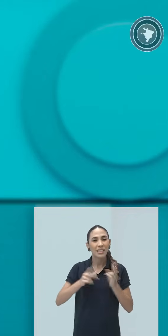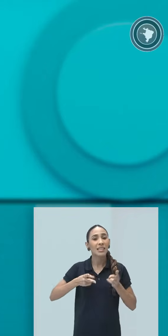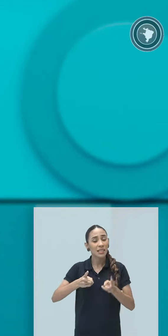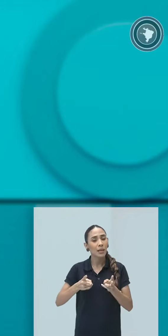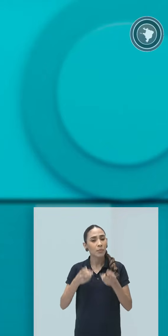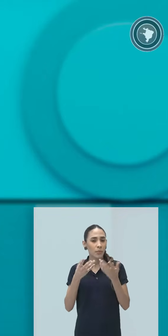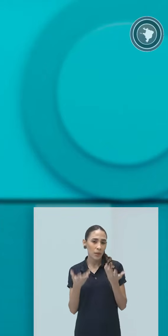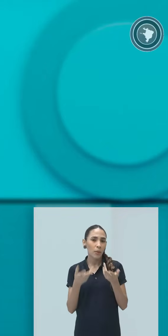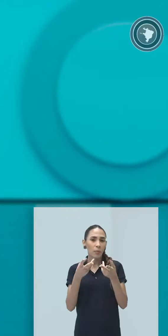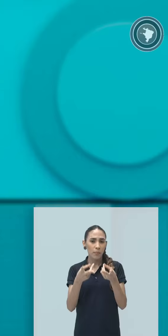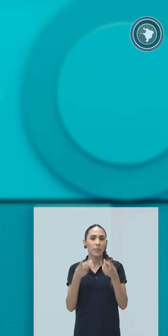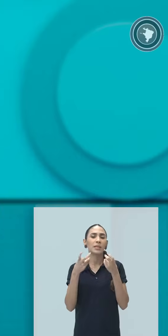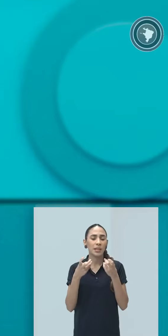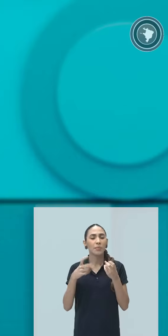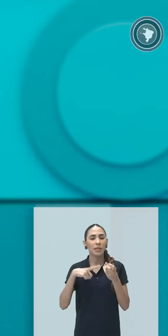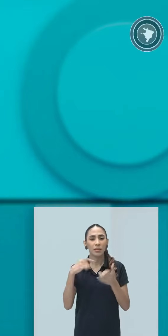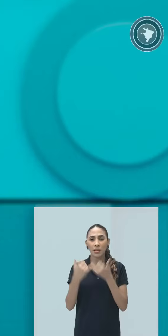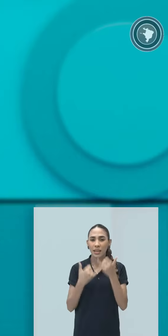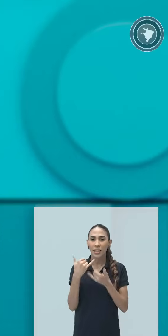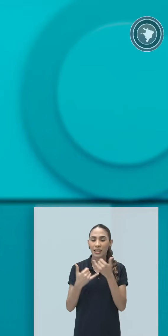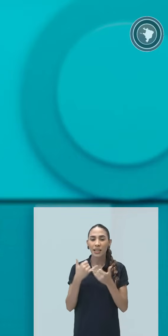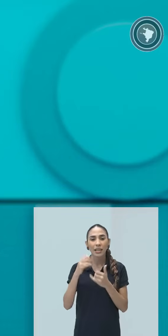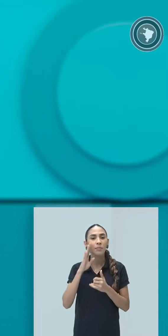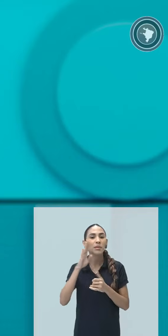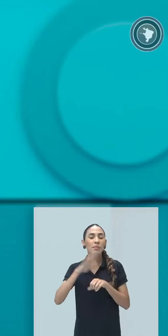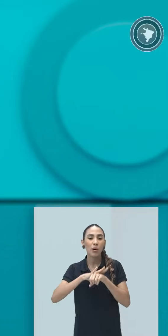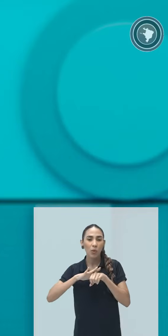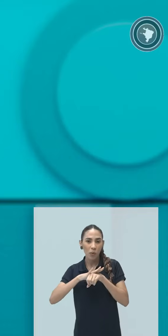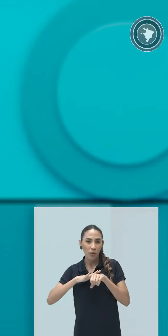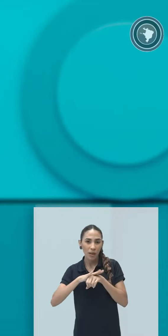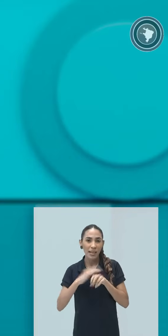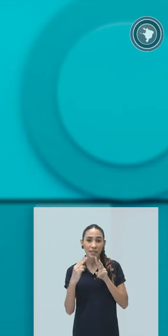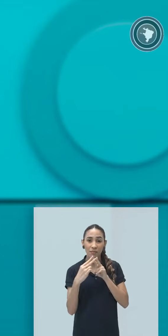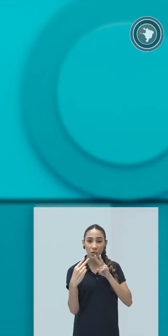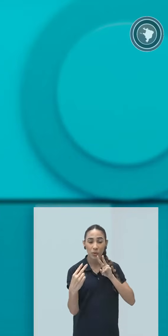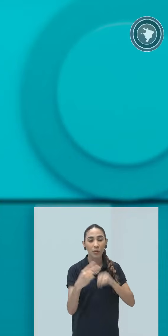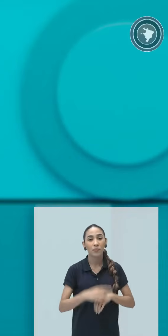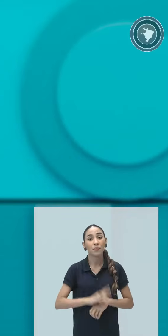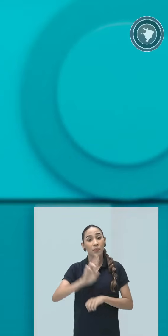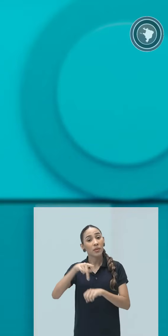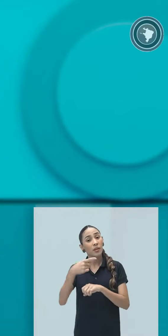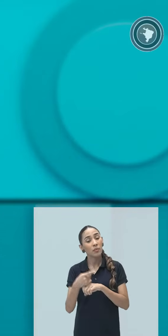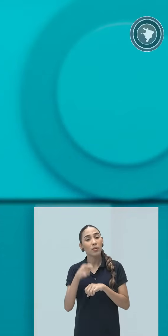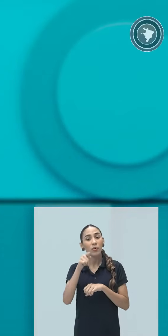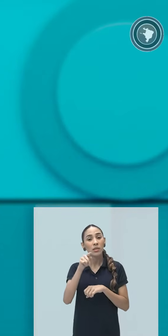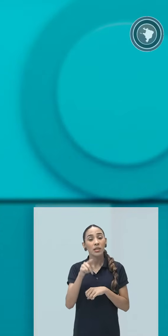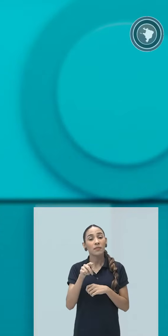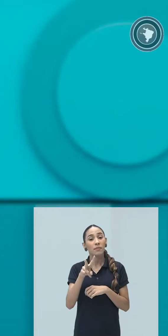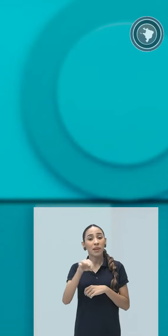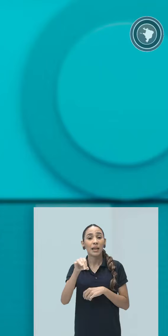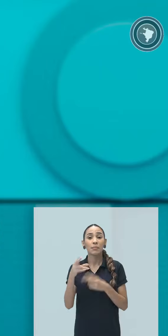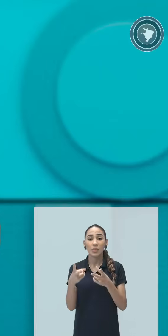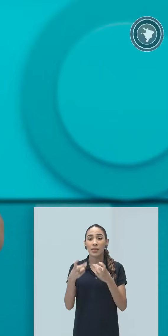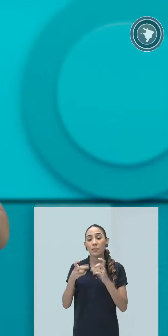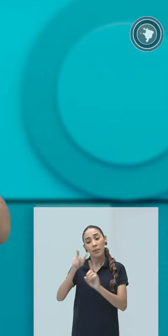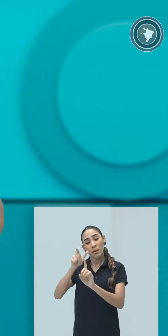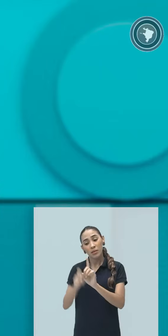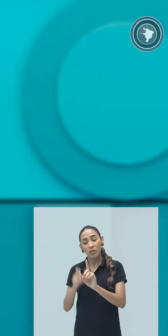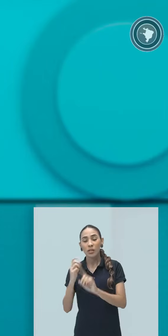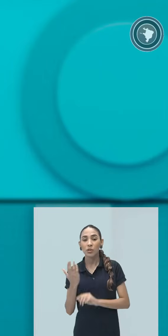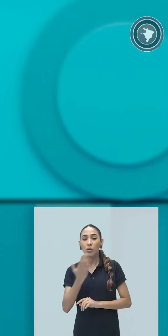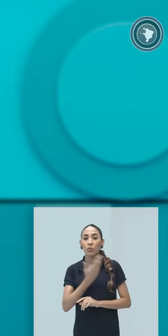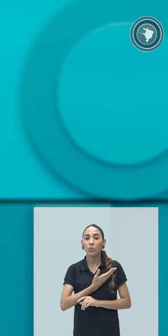meio desse texto, com a conversa ali em meio virtual. Na sequência, você percebeu que a nossa personagem encontrou